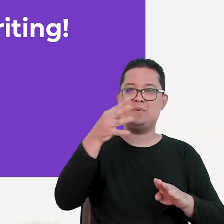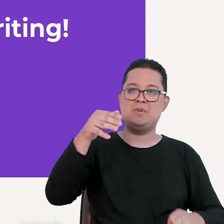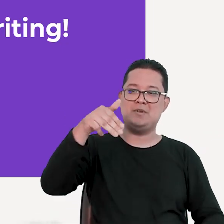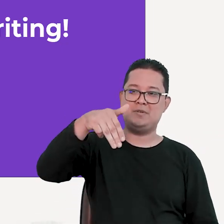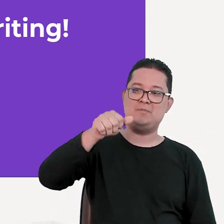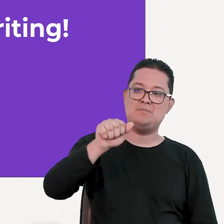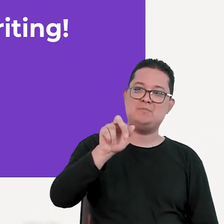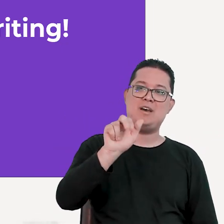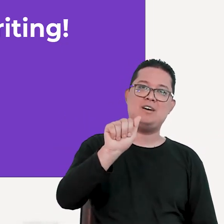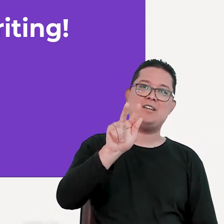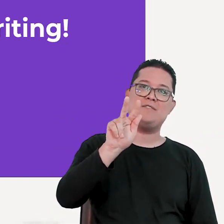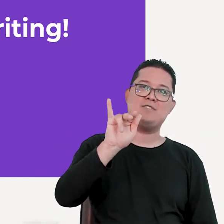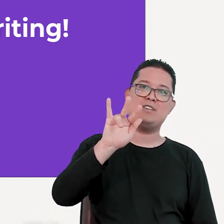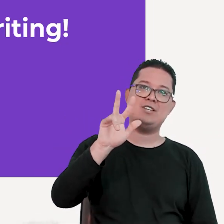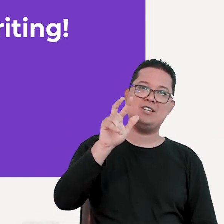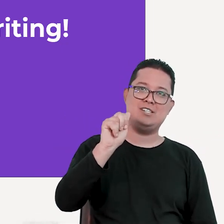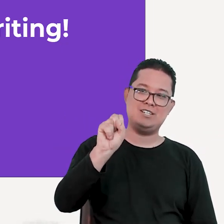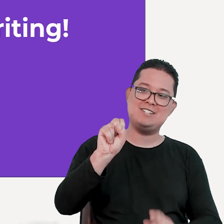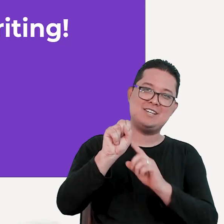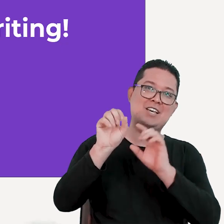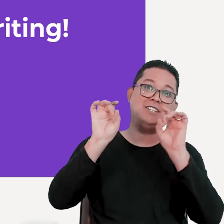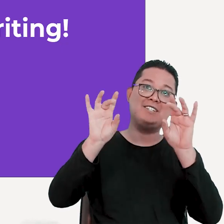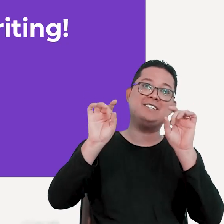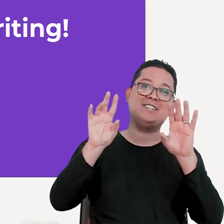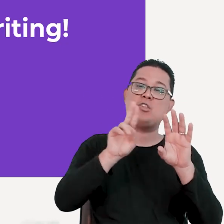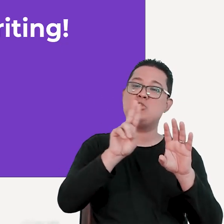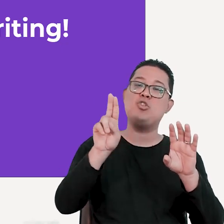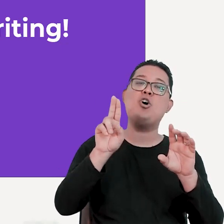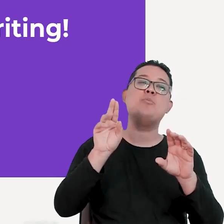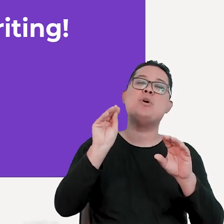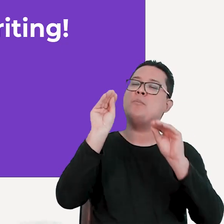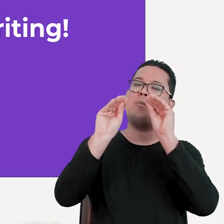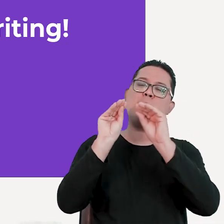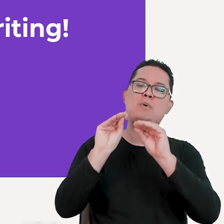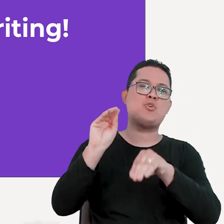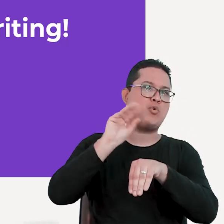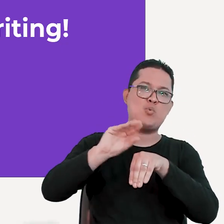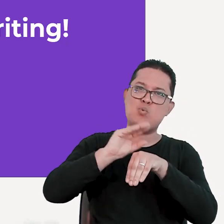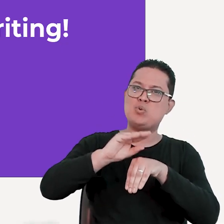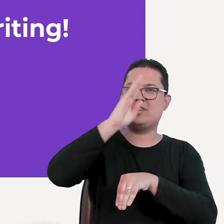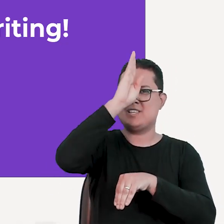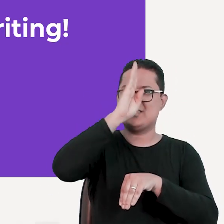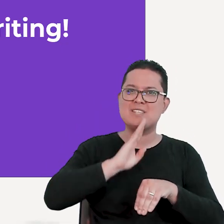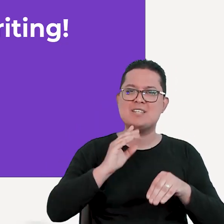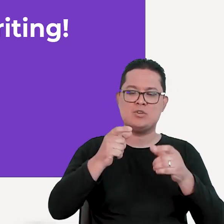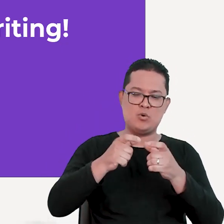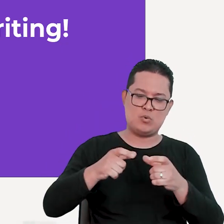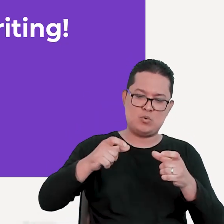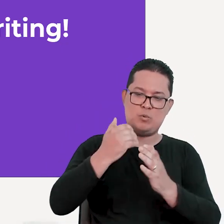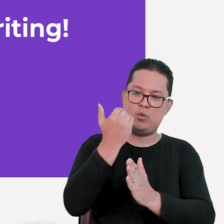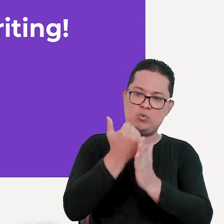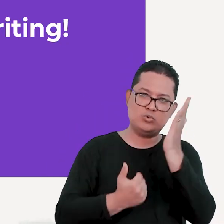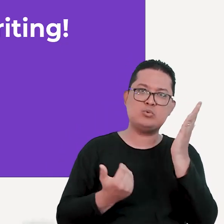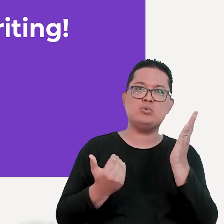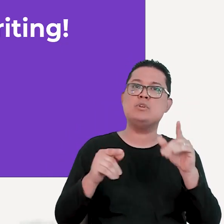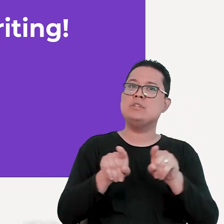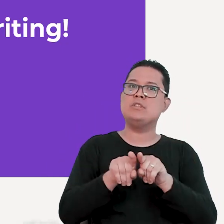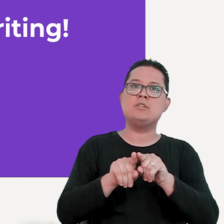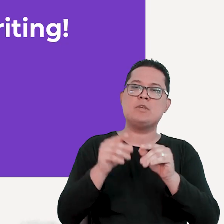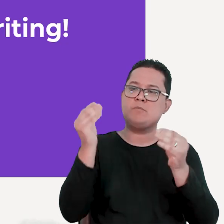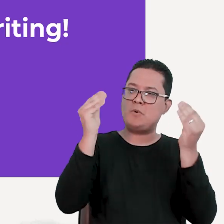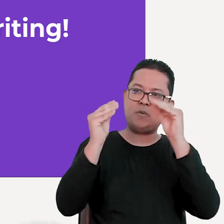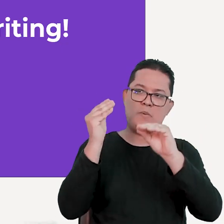que é o nome que a gente deu para a planilha, que a gente coloca vários cursos gratuitos, cupons de desconto, muitos conteúdos maravilhosos, assim